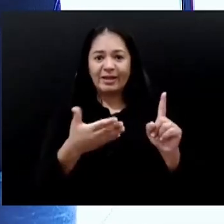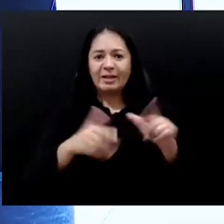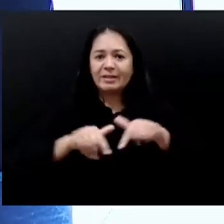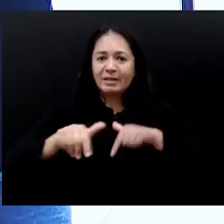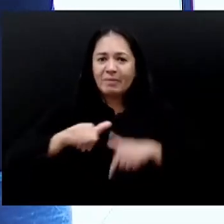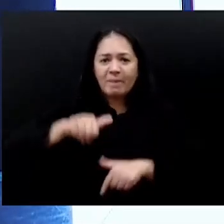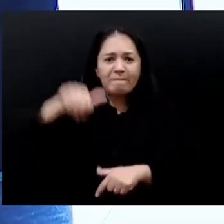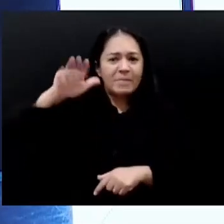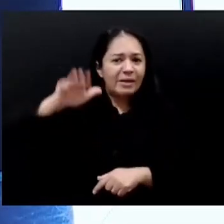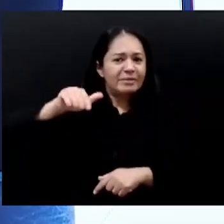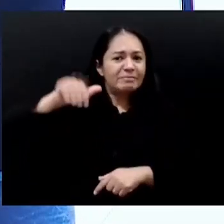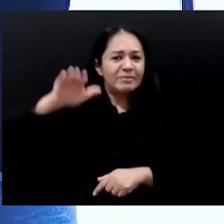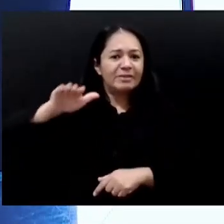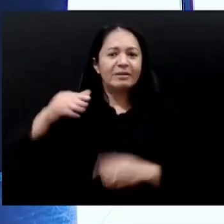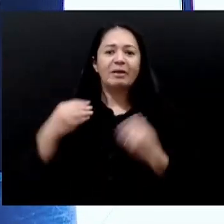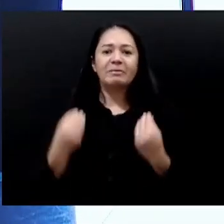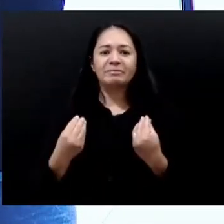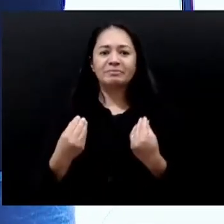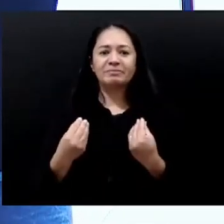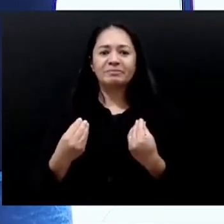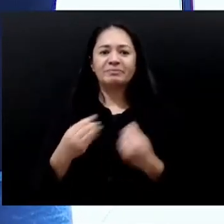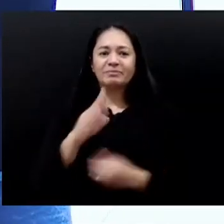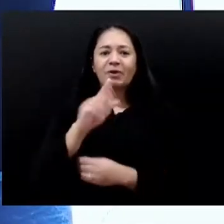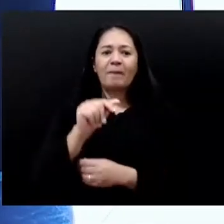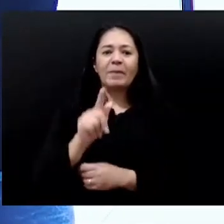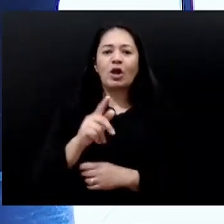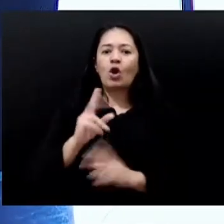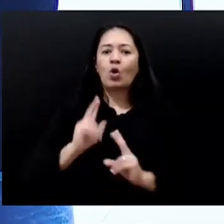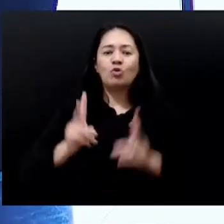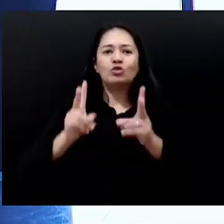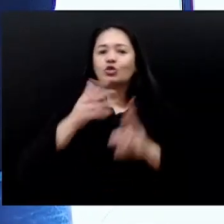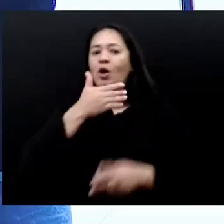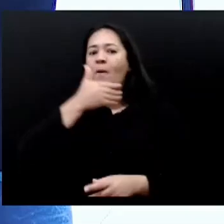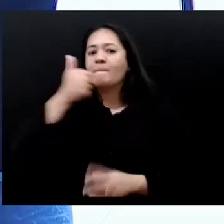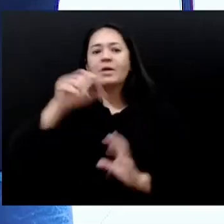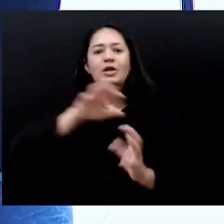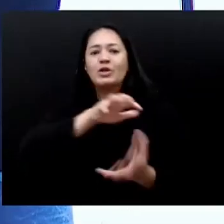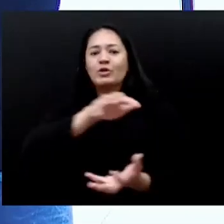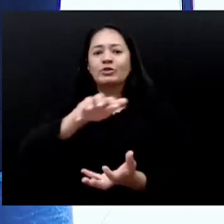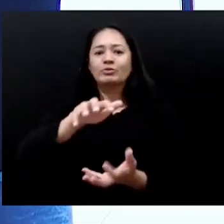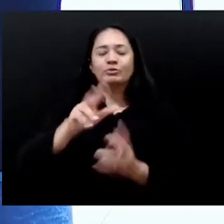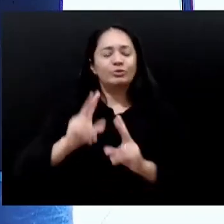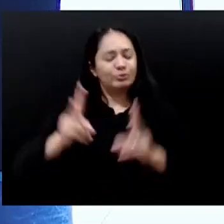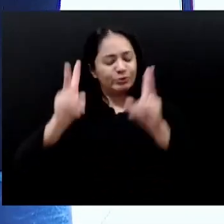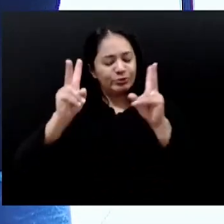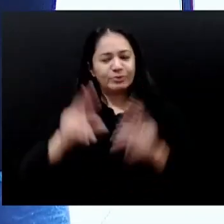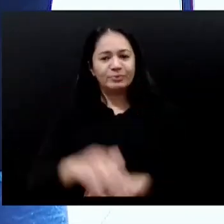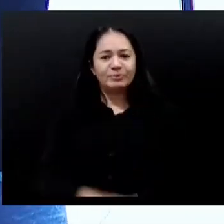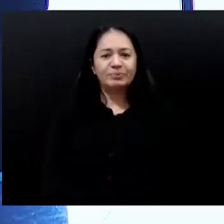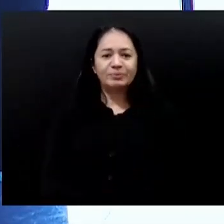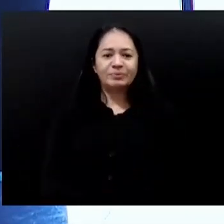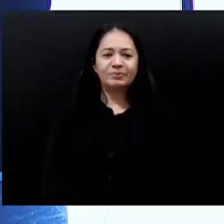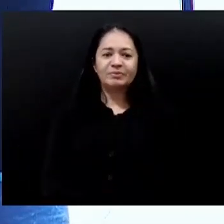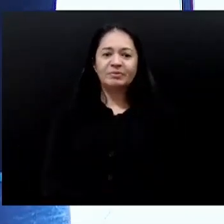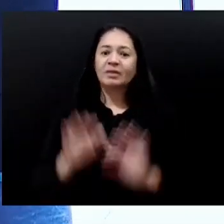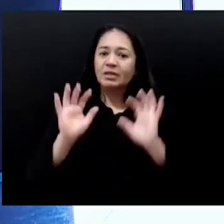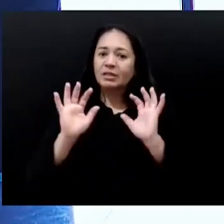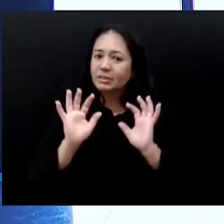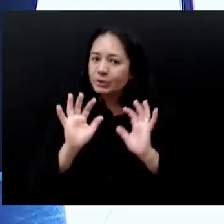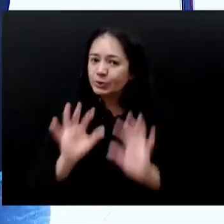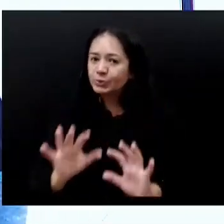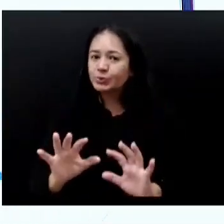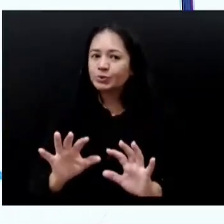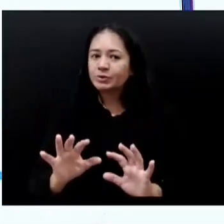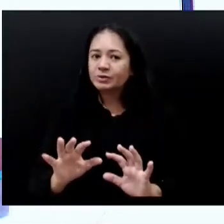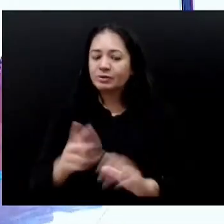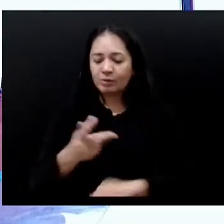o Bag Gin continuar o melhor gin por muitos e muitos anos do mundo. E isso, quando vai uma premiação dessa, vai o quê?